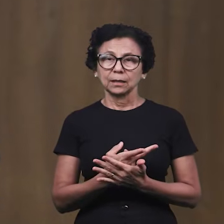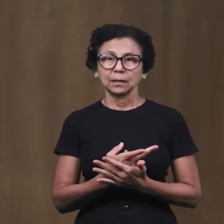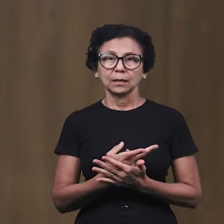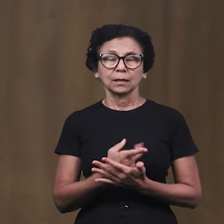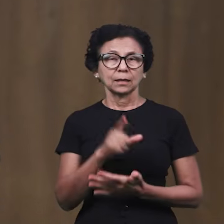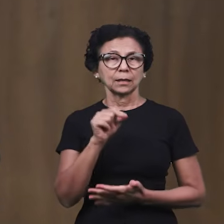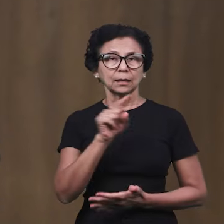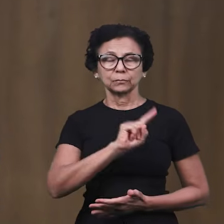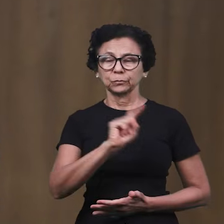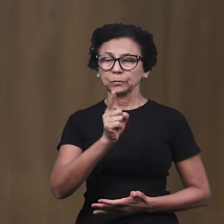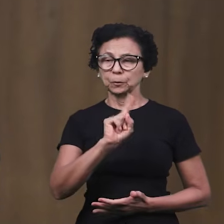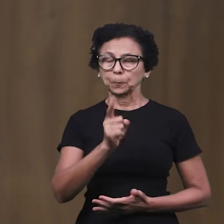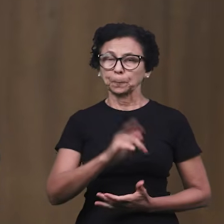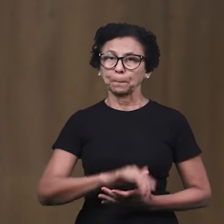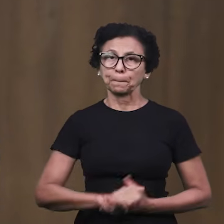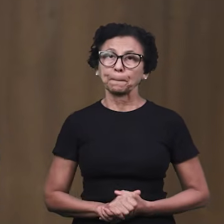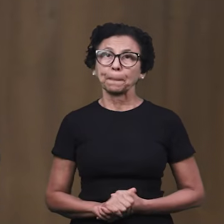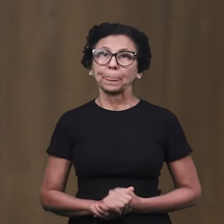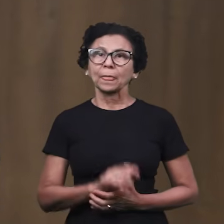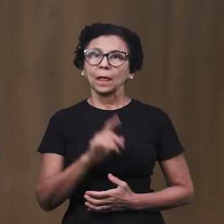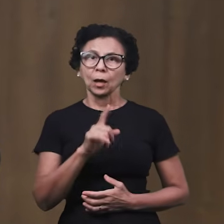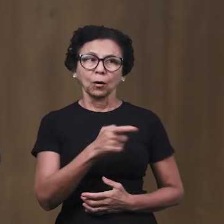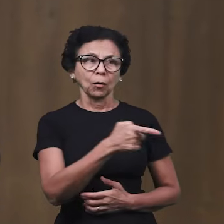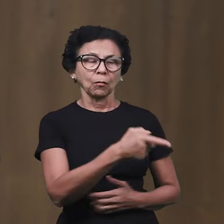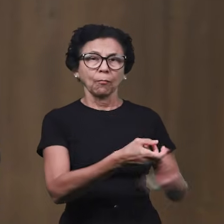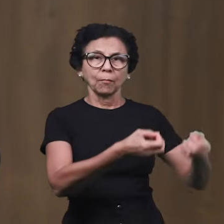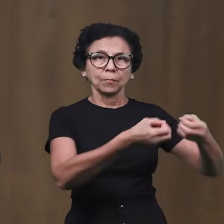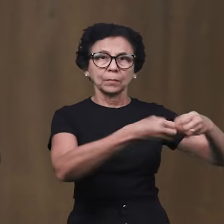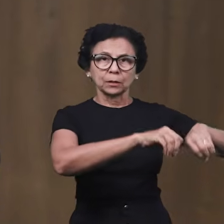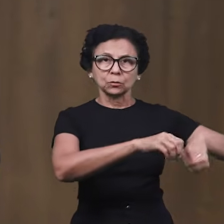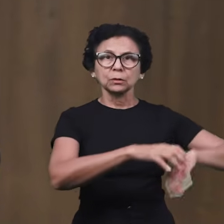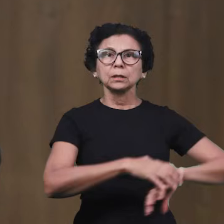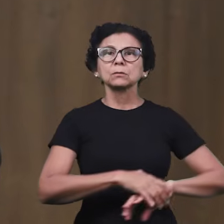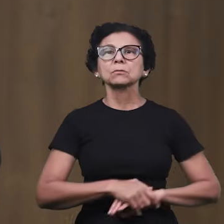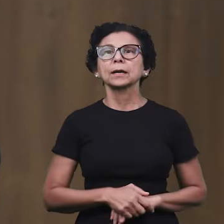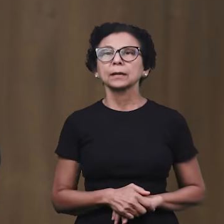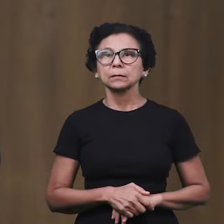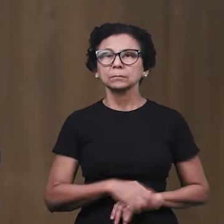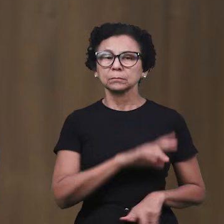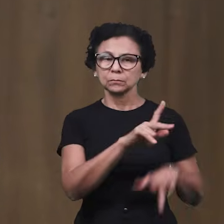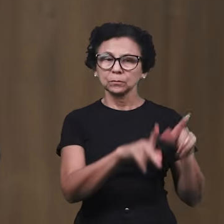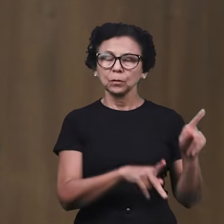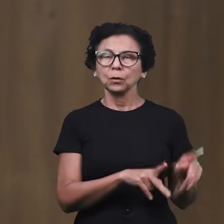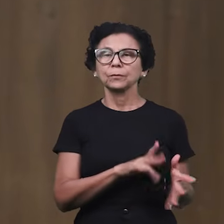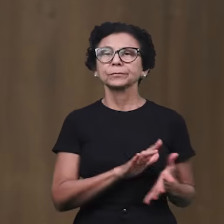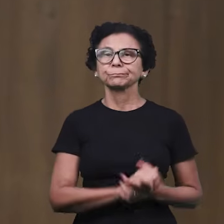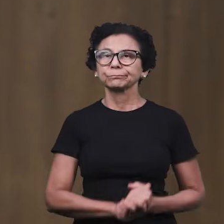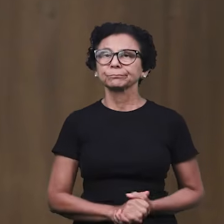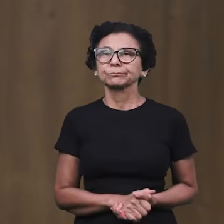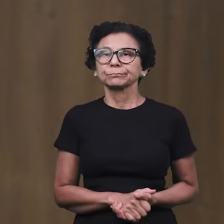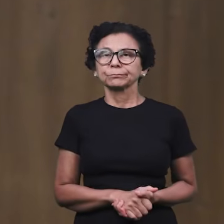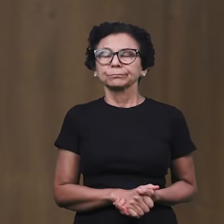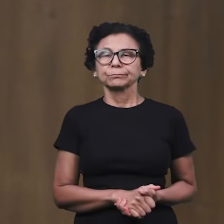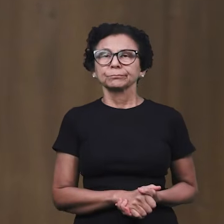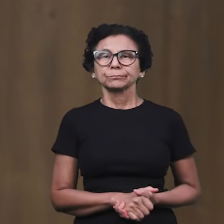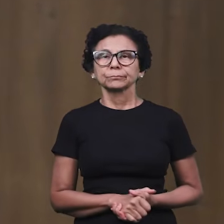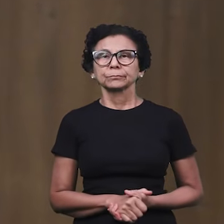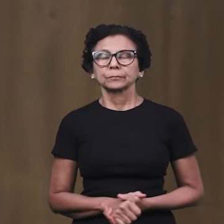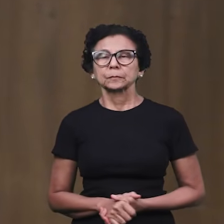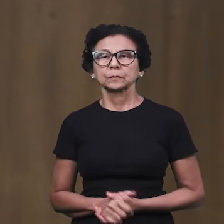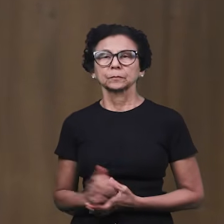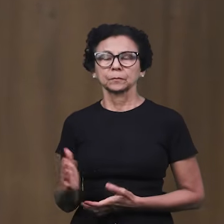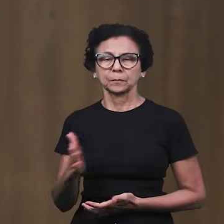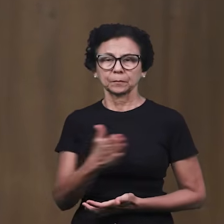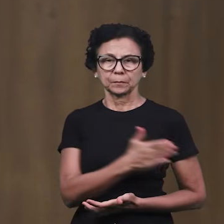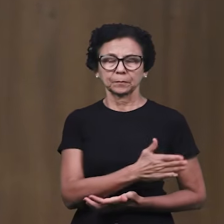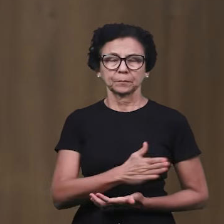essas opiniões, como aconteceu com Roboão. Olha o prejuízo que Roboão causou em todo o reino. Mas houve